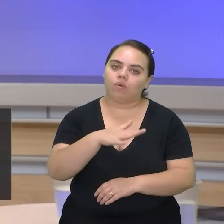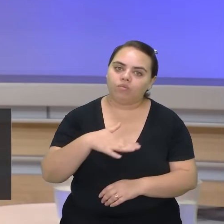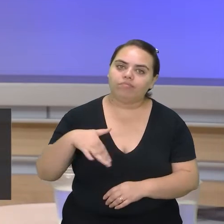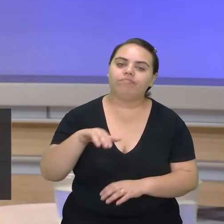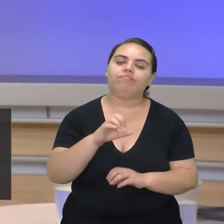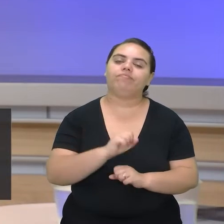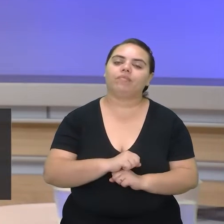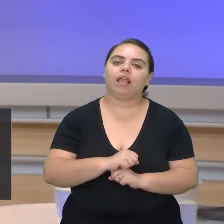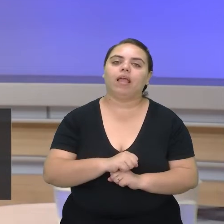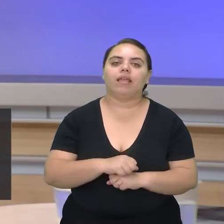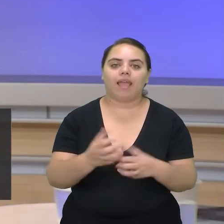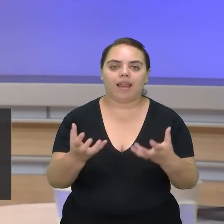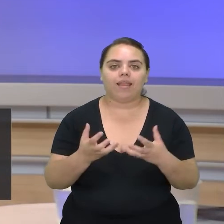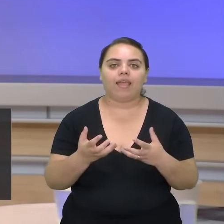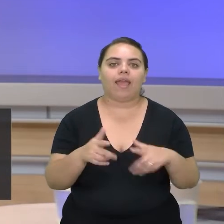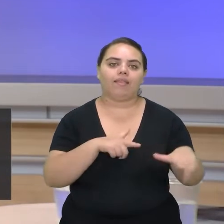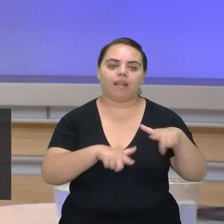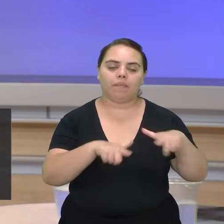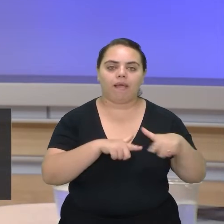por projetos, também a gente